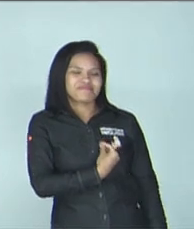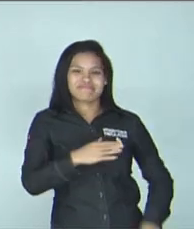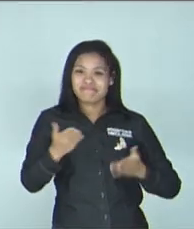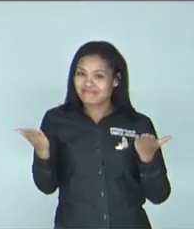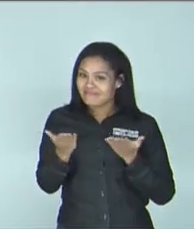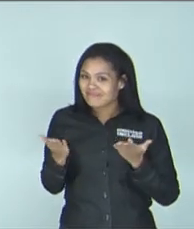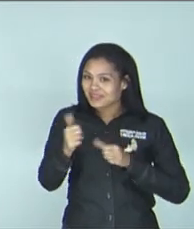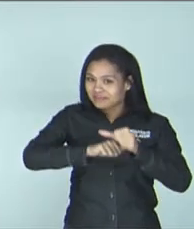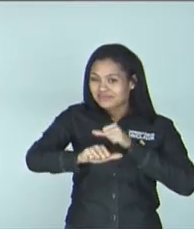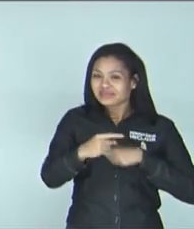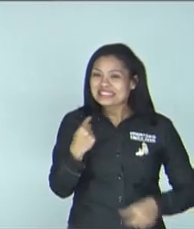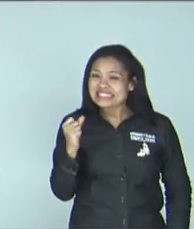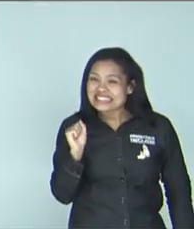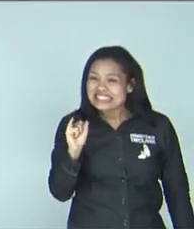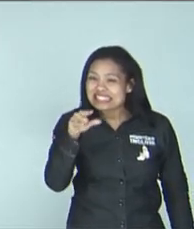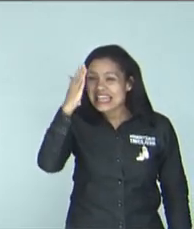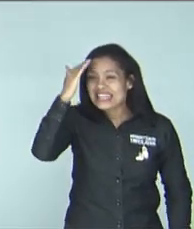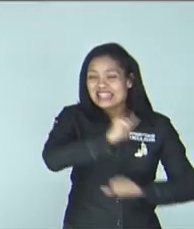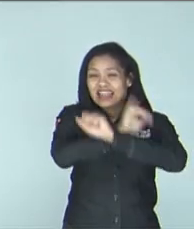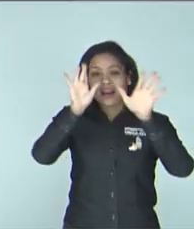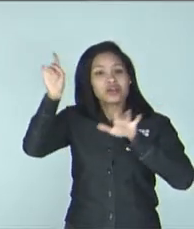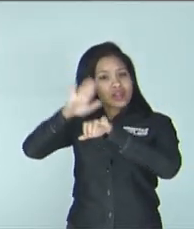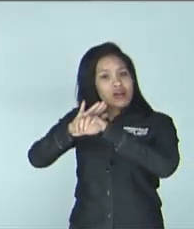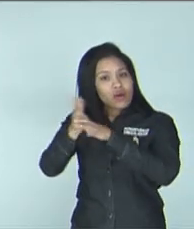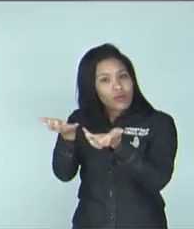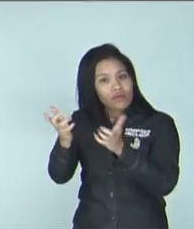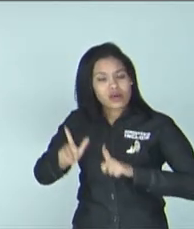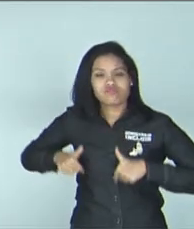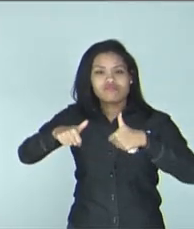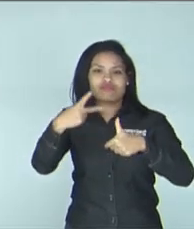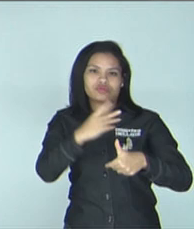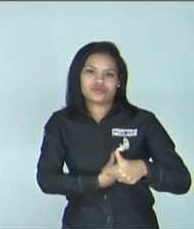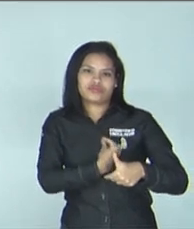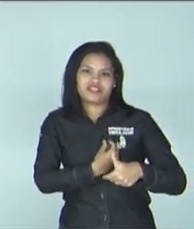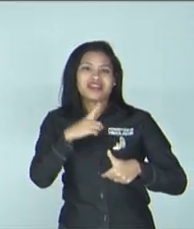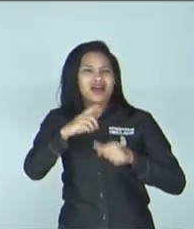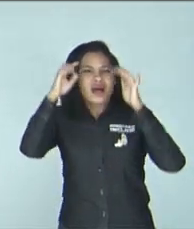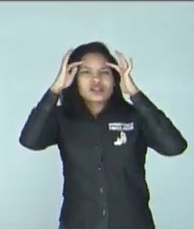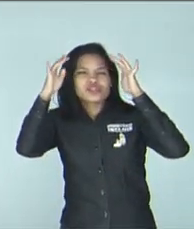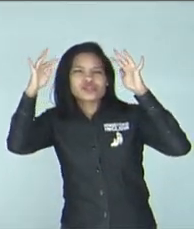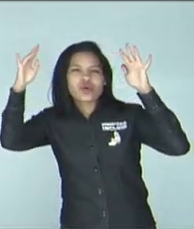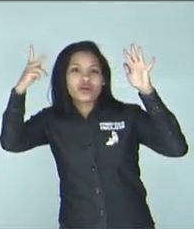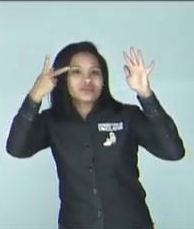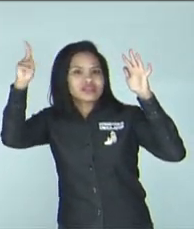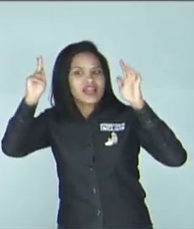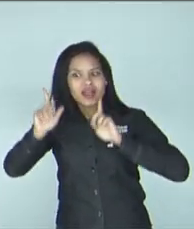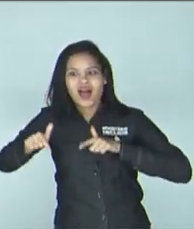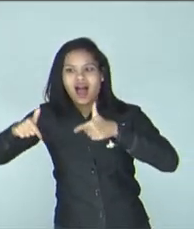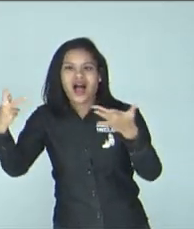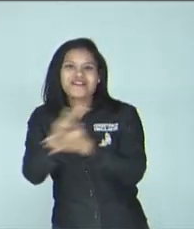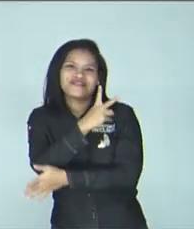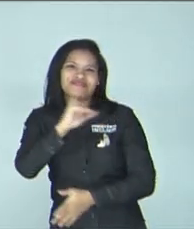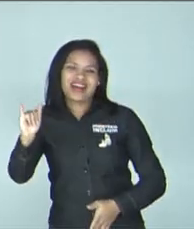você simplesmente decide ser canal dele você vai viver coisas que você nunca imaginou mas enquanto você acha que quem faz o segredo da sua